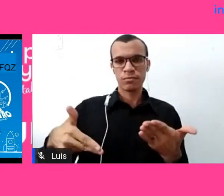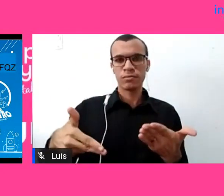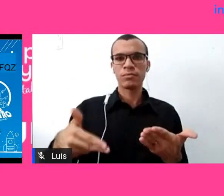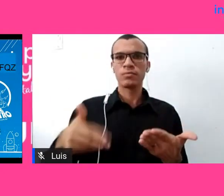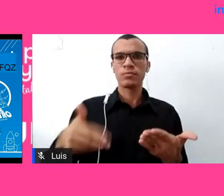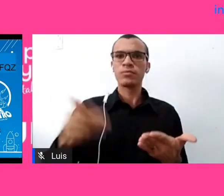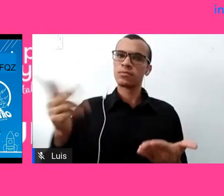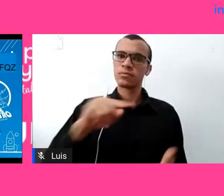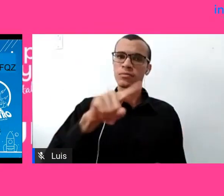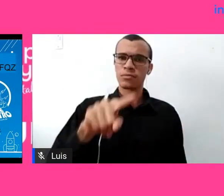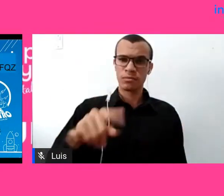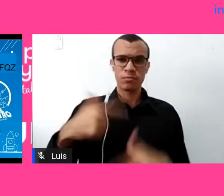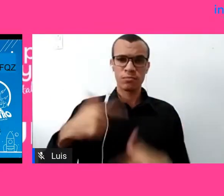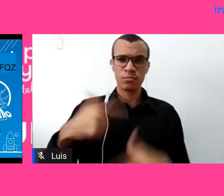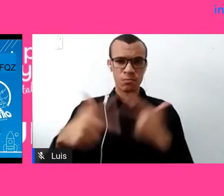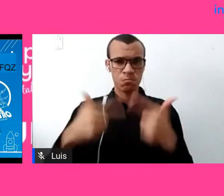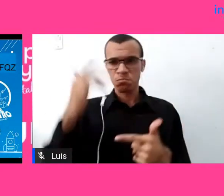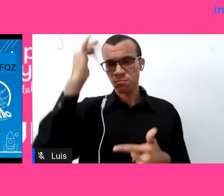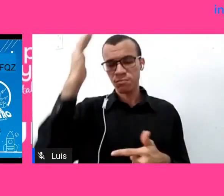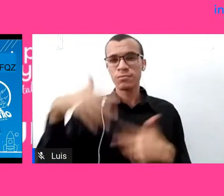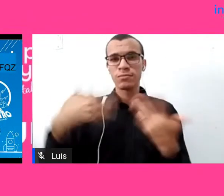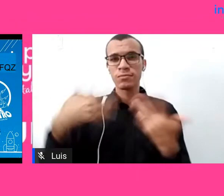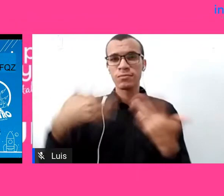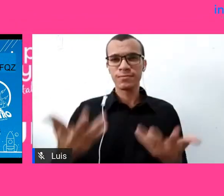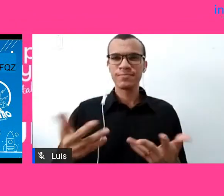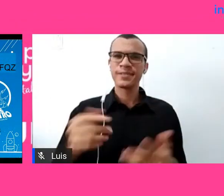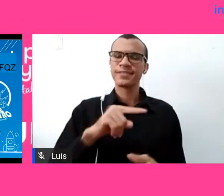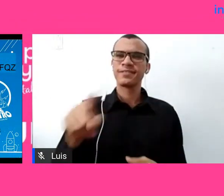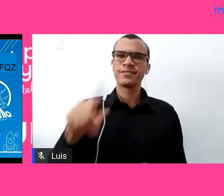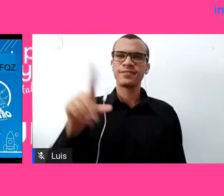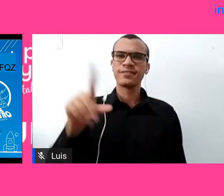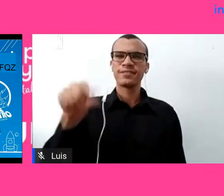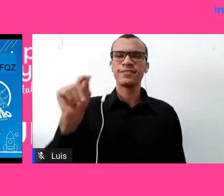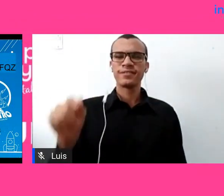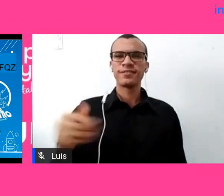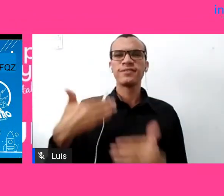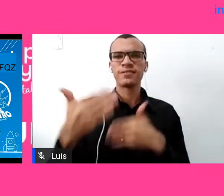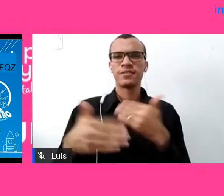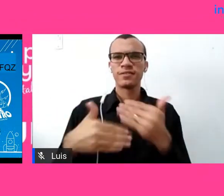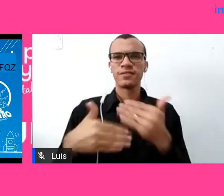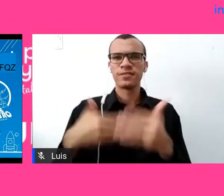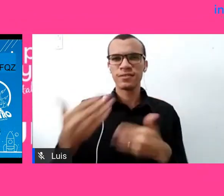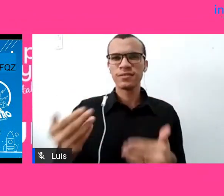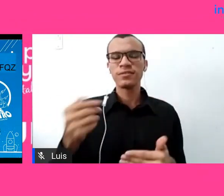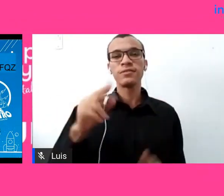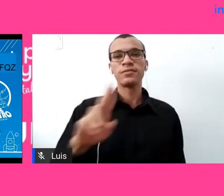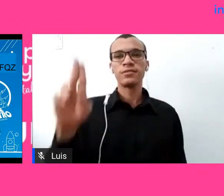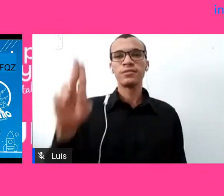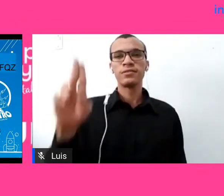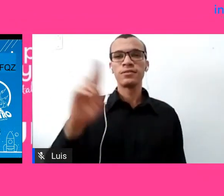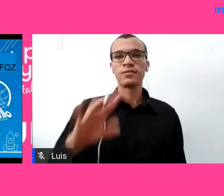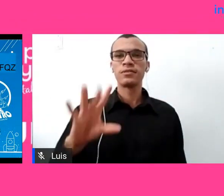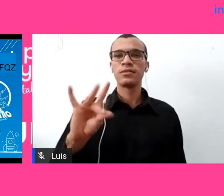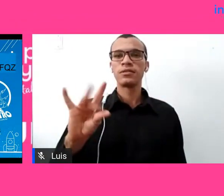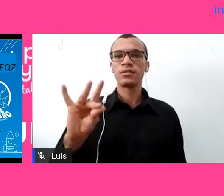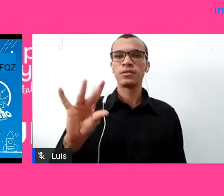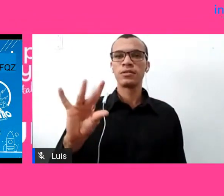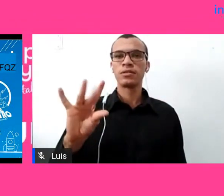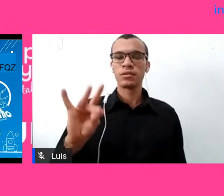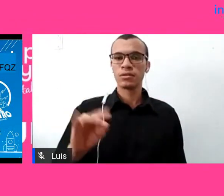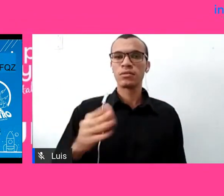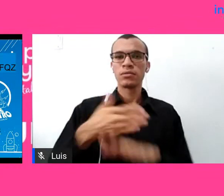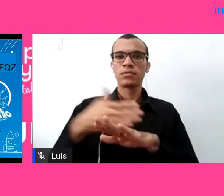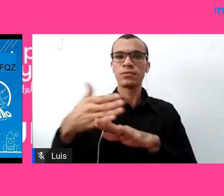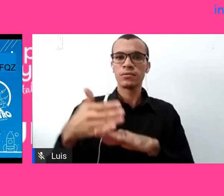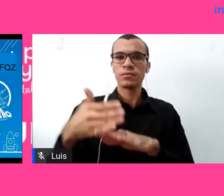sua facilidade, qual você lida melhor. E depois nós vamos usar uma cola branca, de boa